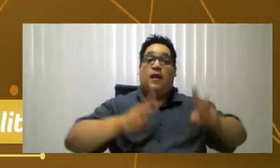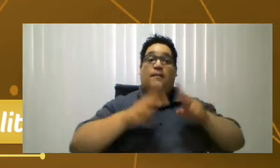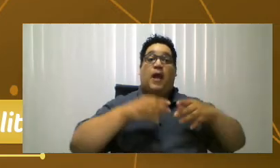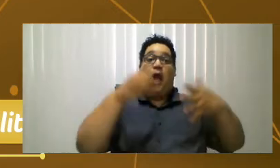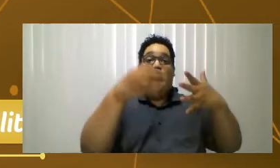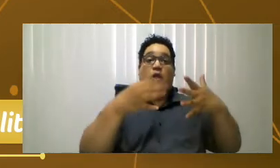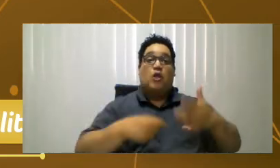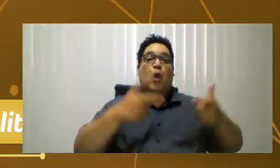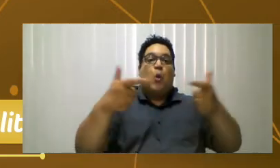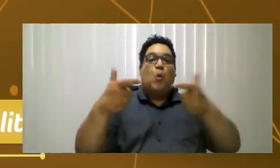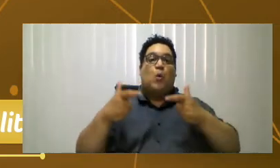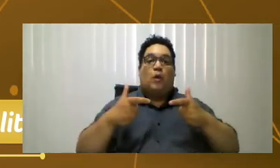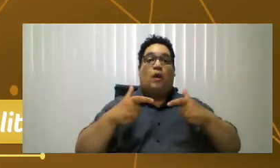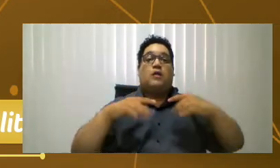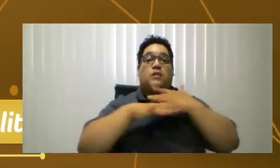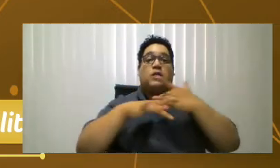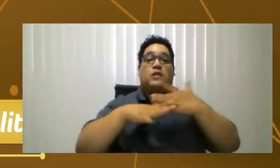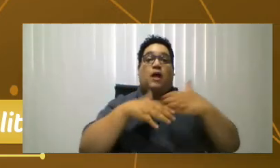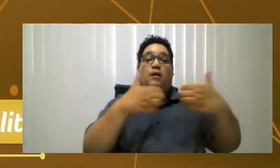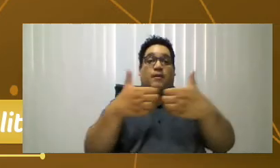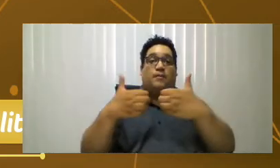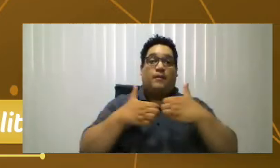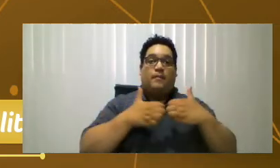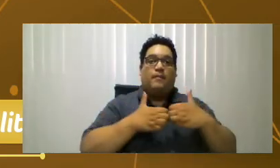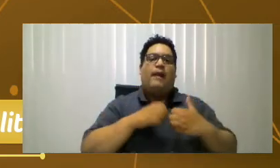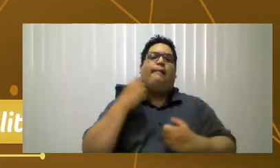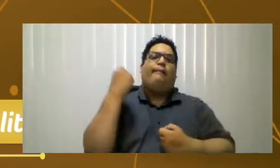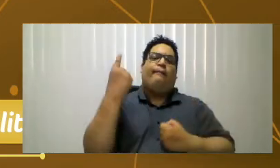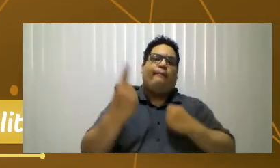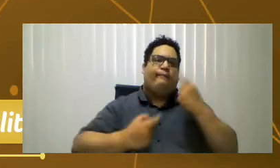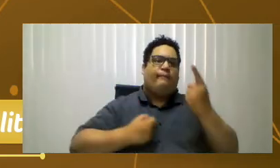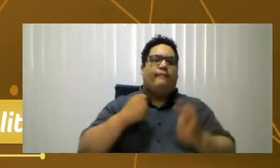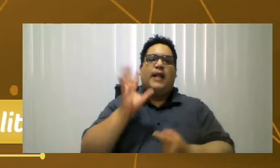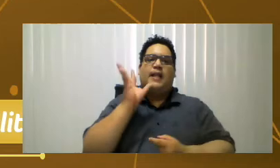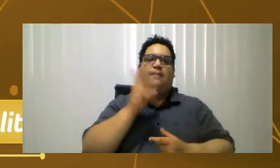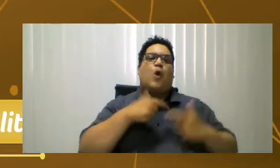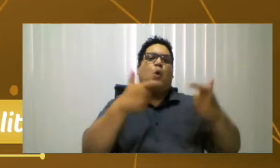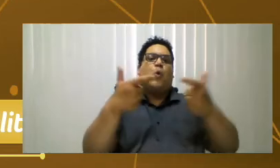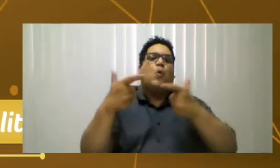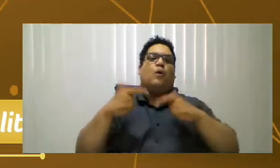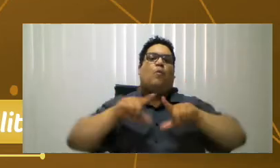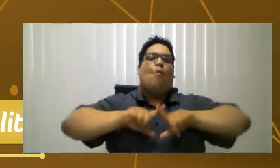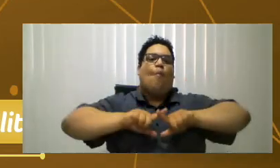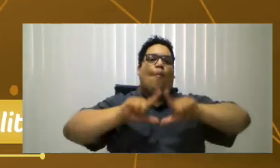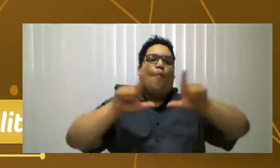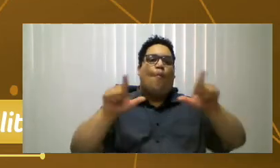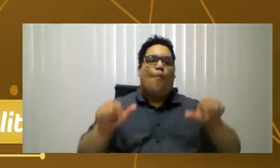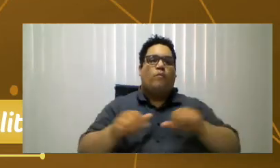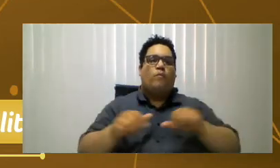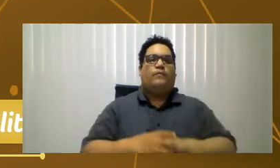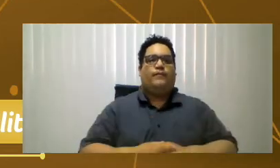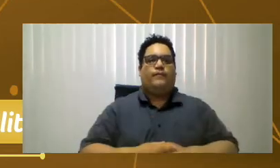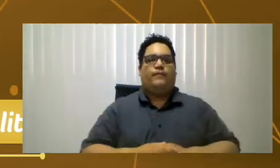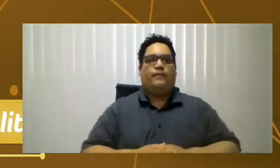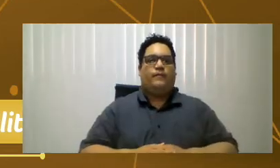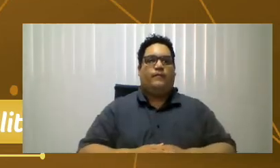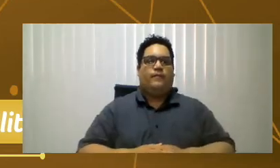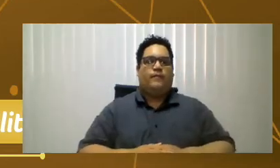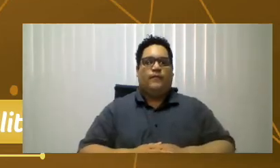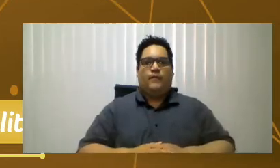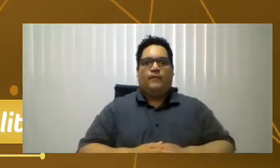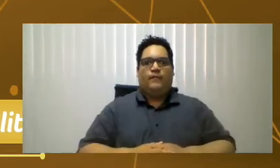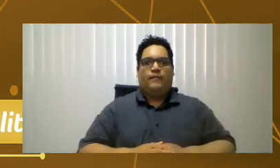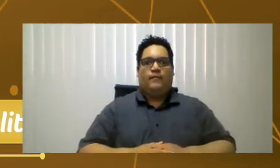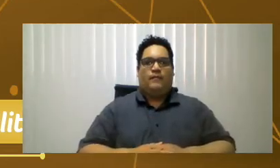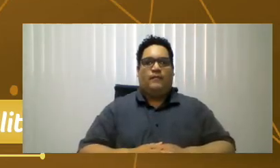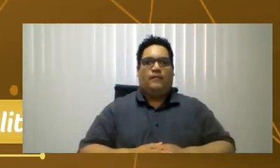em regiões metropolitanas e menos frequentemente atualizadas em regiões menos povoadas. De qualquer forma,